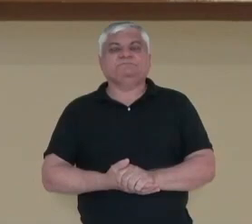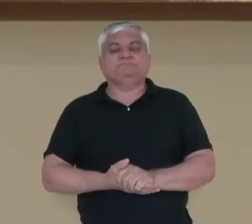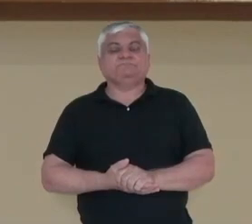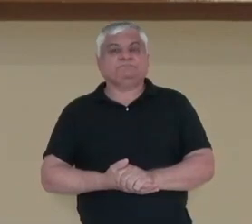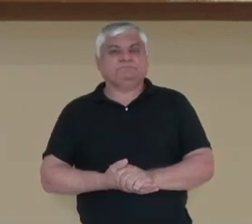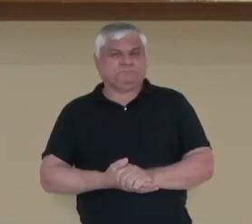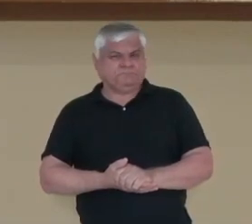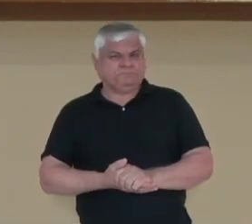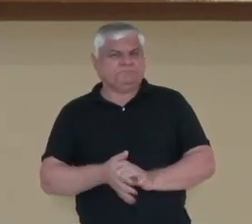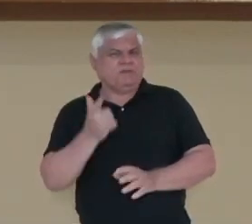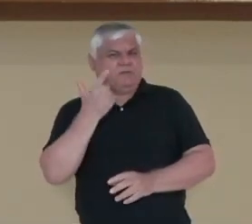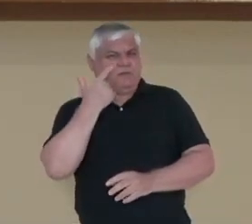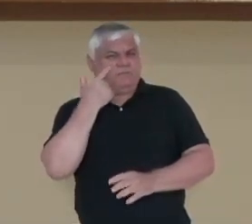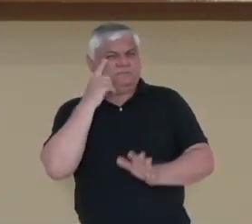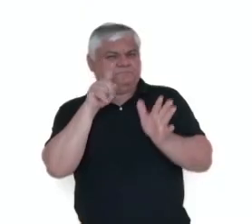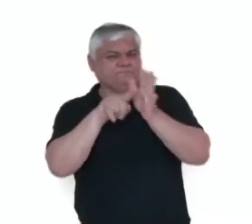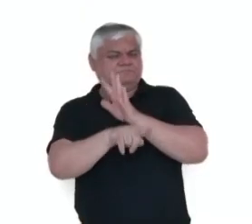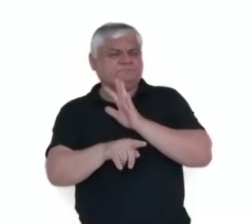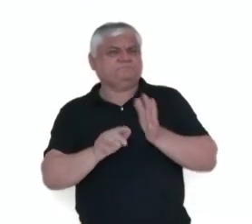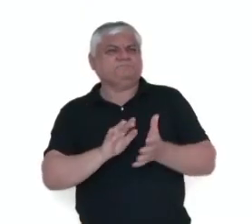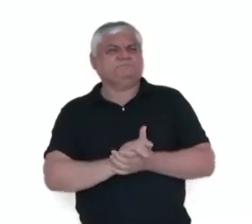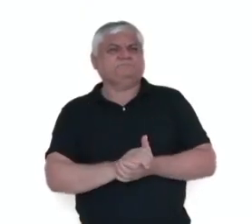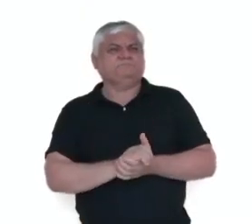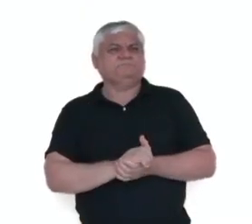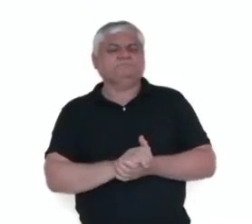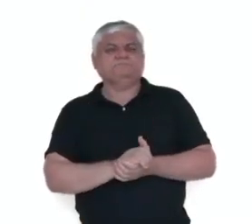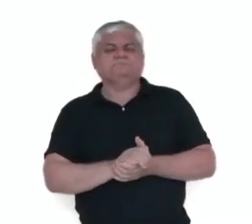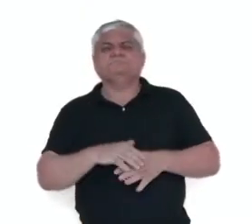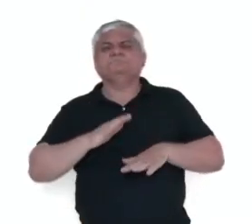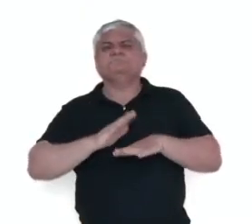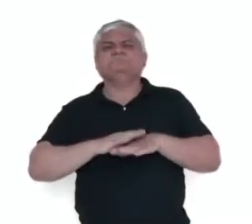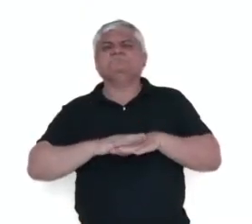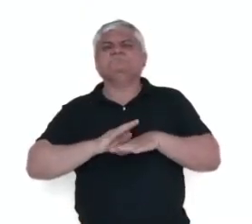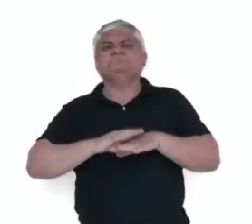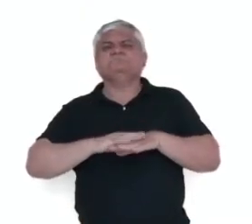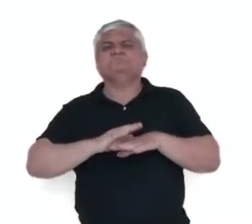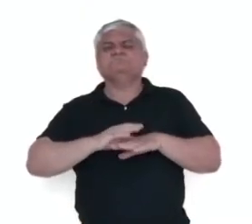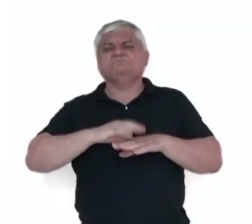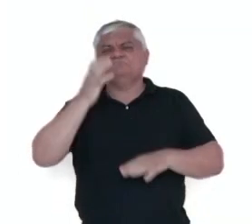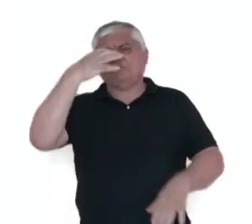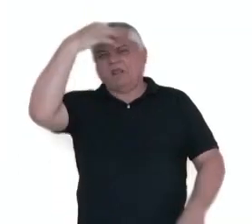Então, pessoal, olha só essa pergunta. Quais as ações tomadas pelo rei